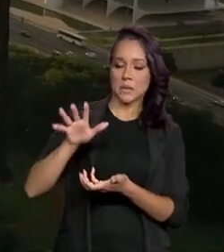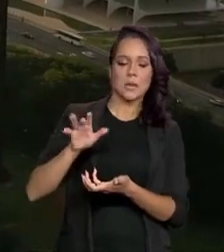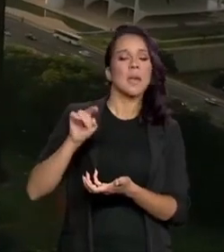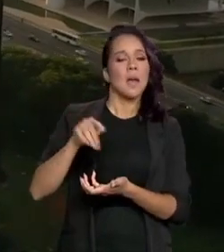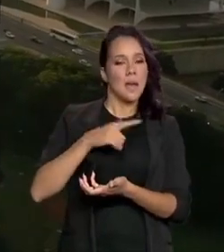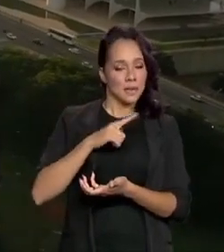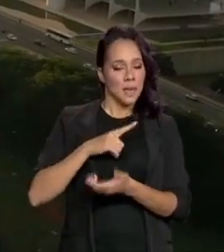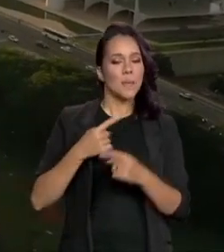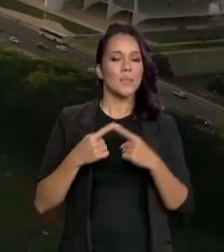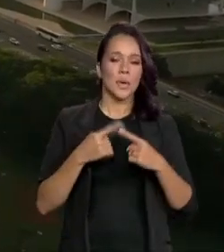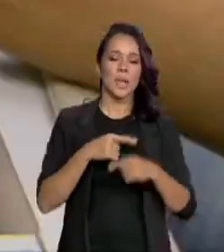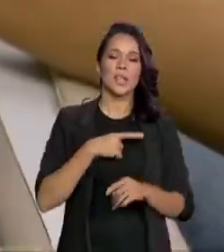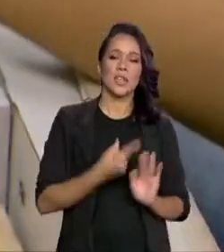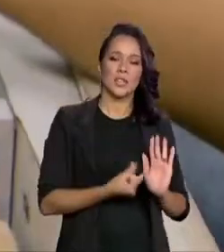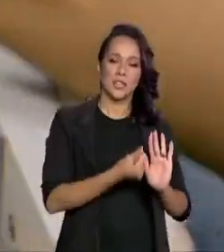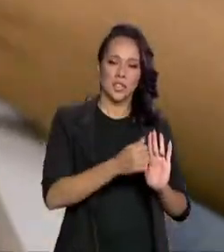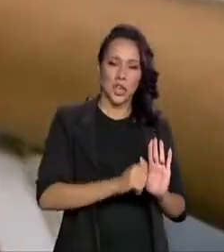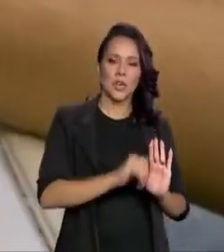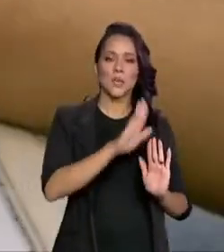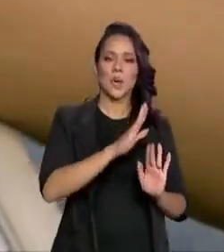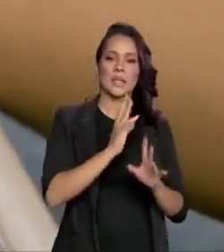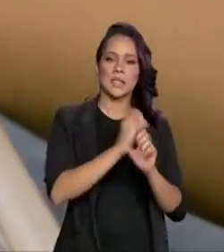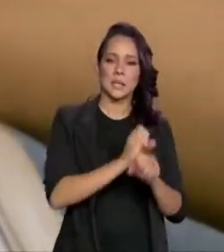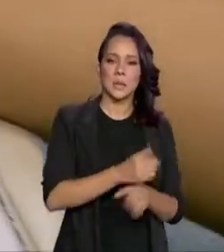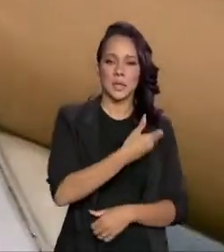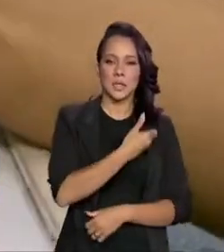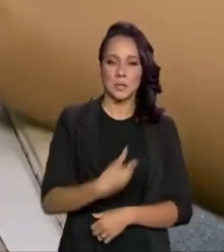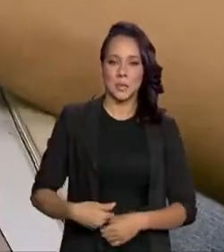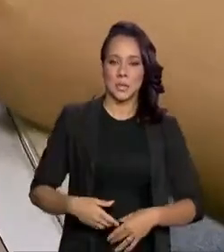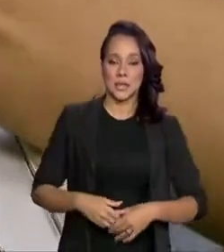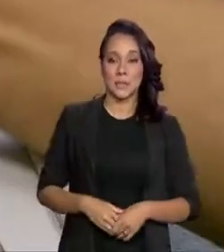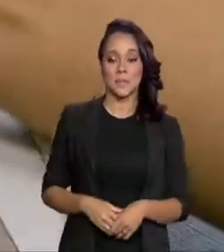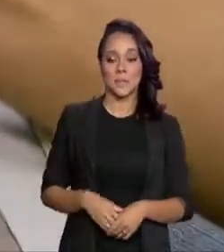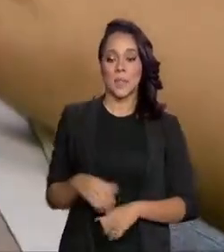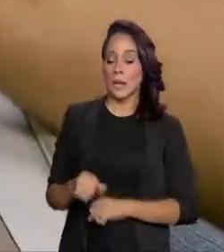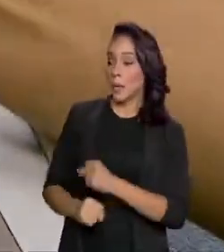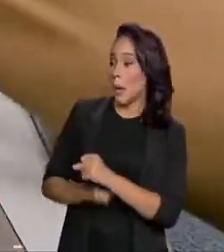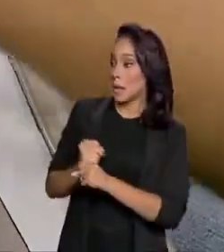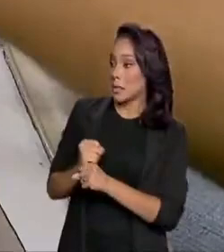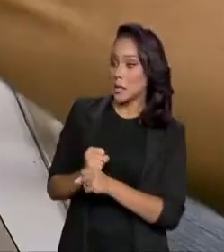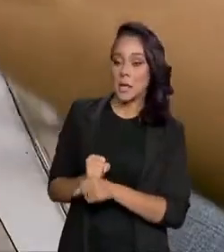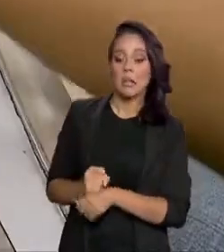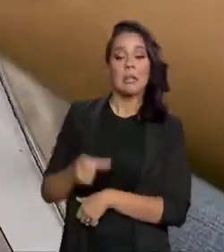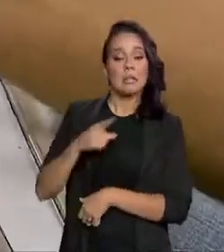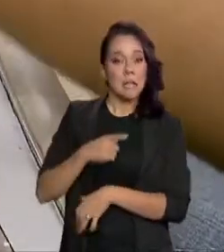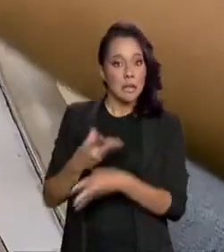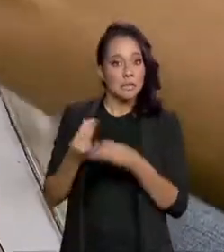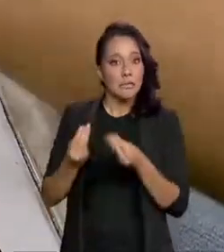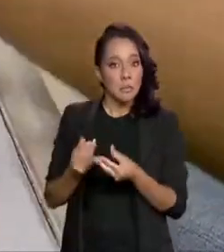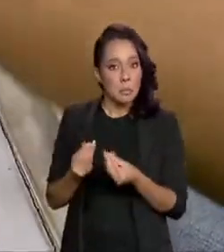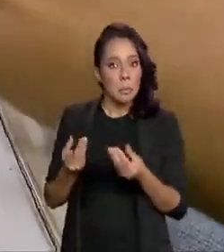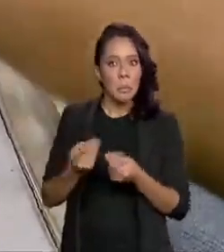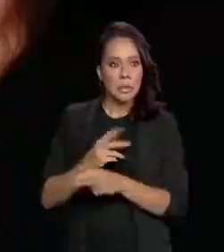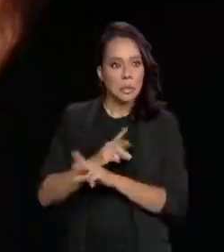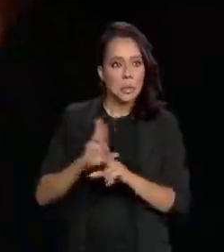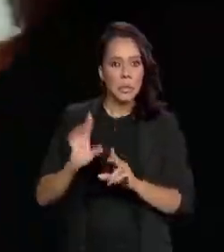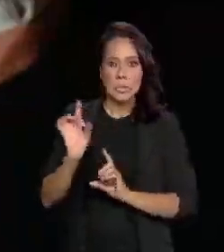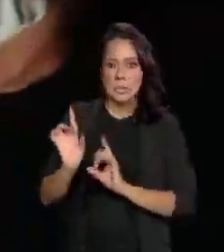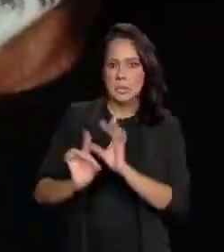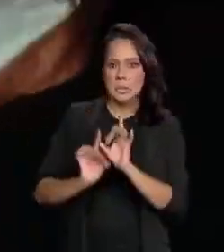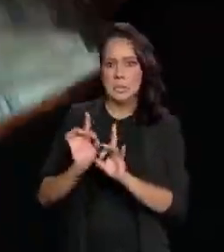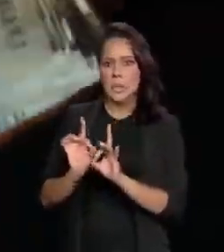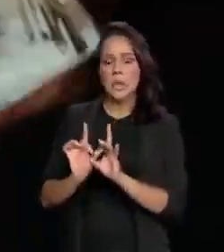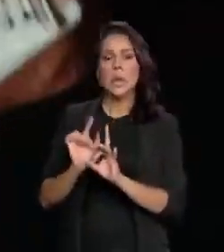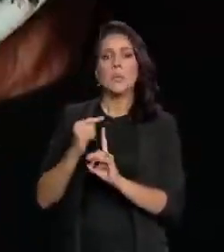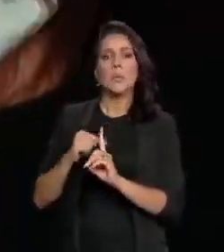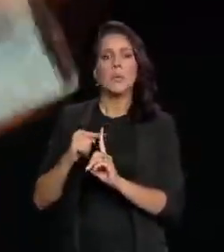entre as razões para a melhora nas contas públicas. Realmente, esse ano foi um ano que teve muita receita extraordinária, né?